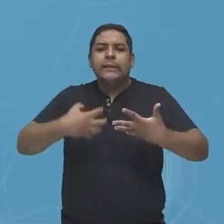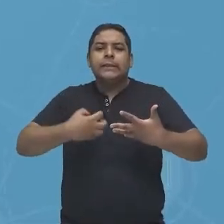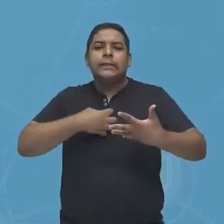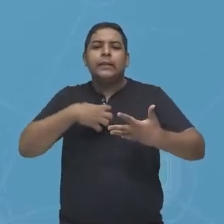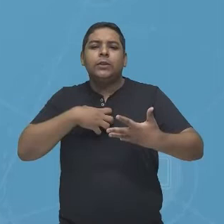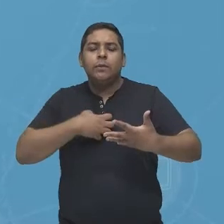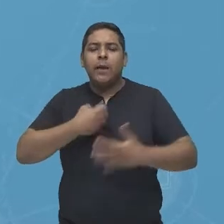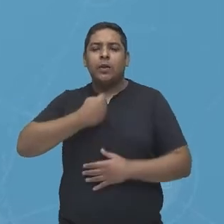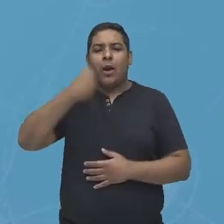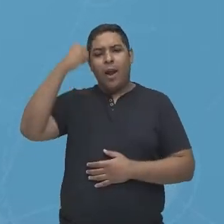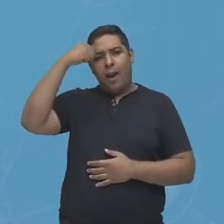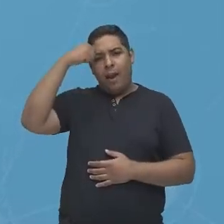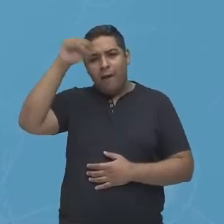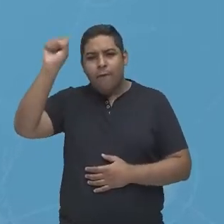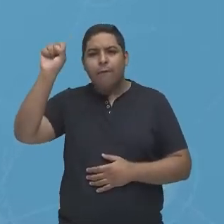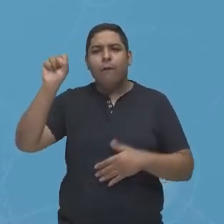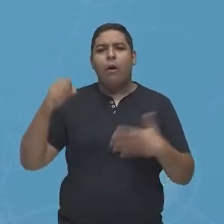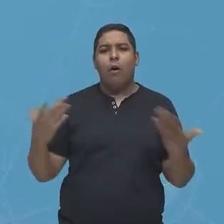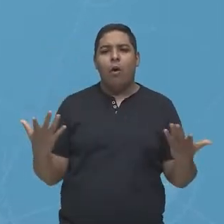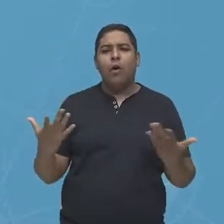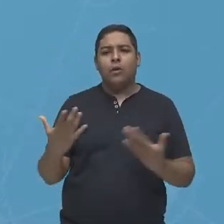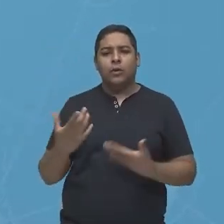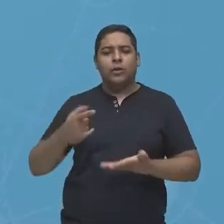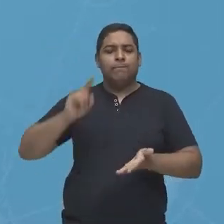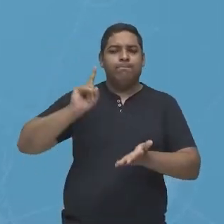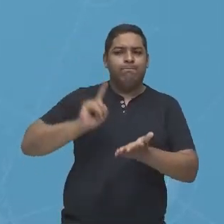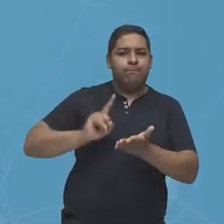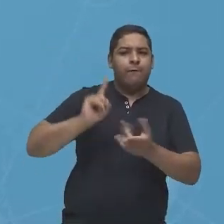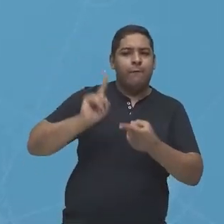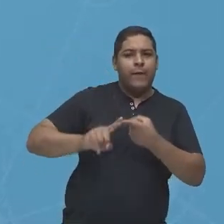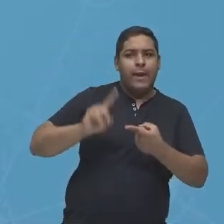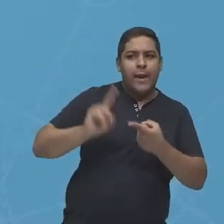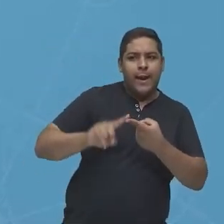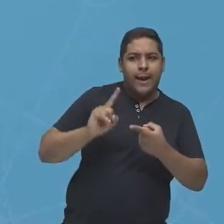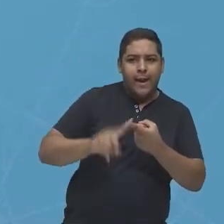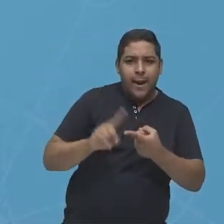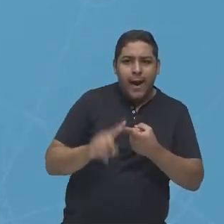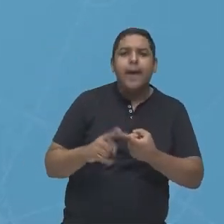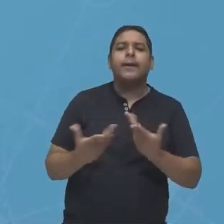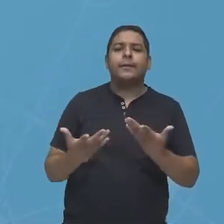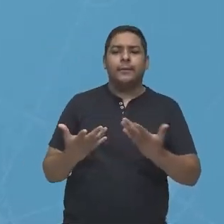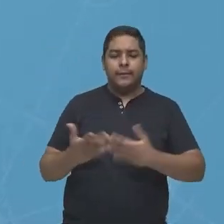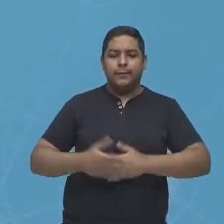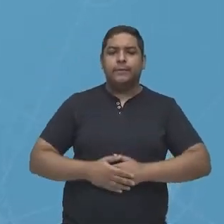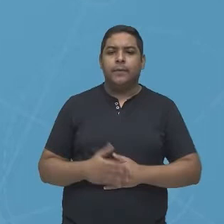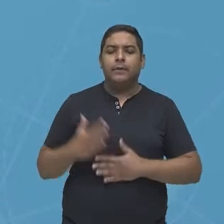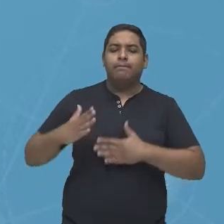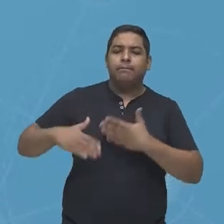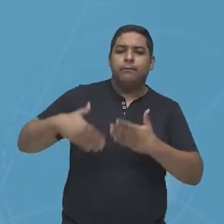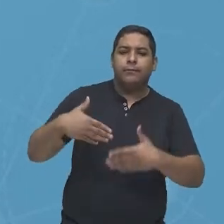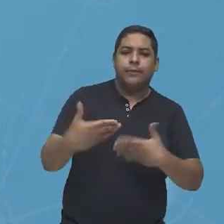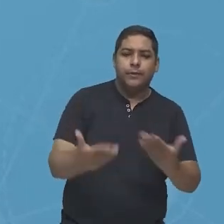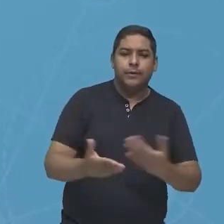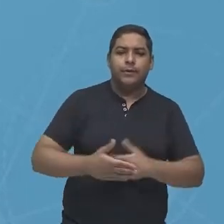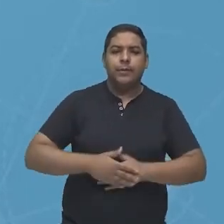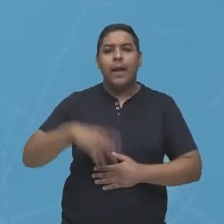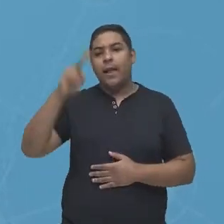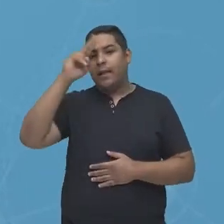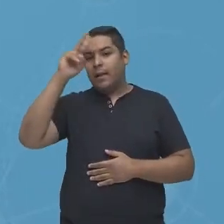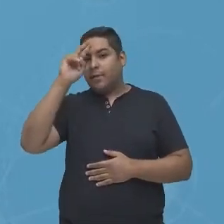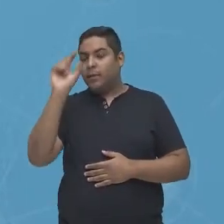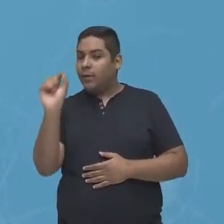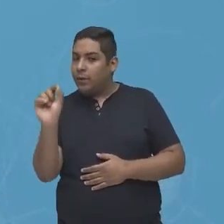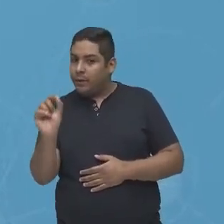de revolta, um sentimento de vingança, que vai ser constituído, vai ser alimentado nesse processo. Lembre-se também que isso